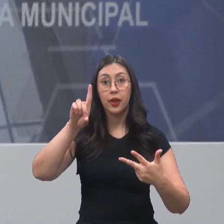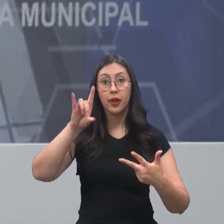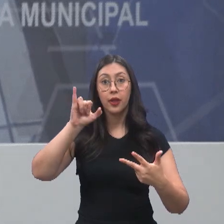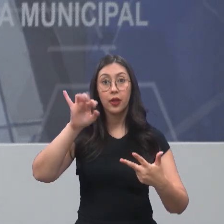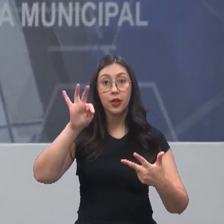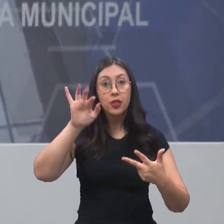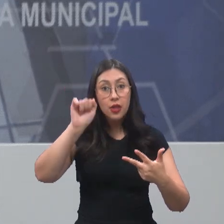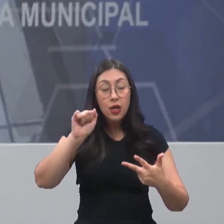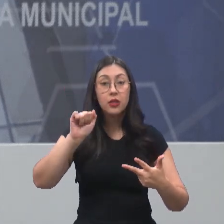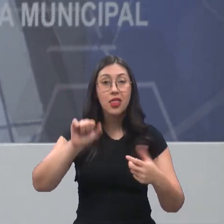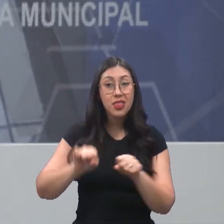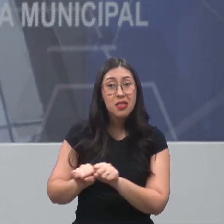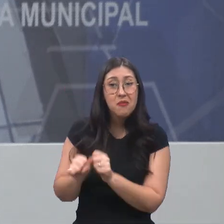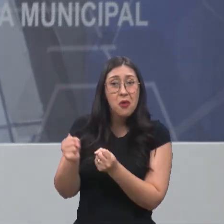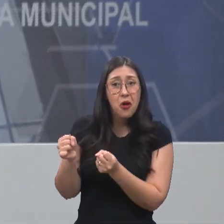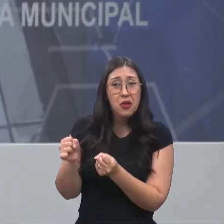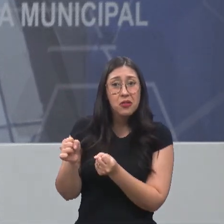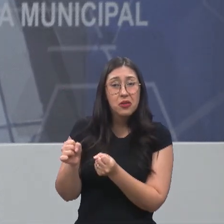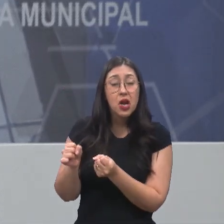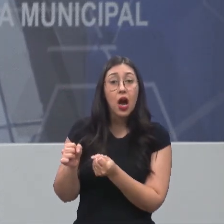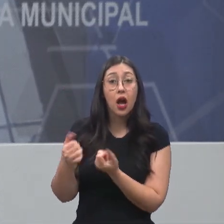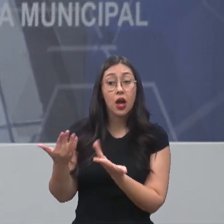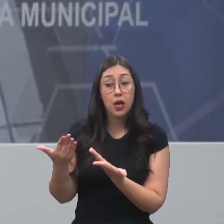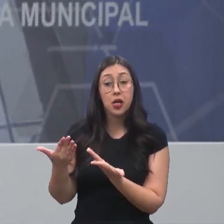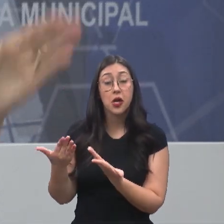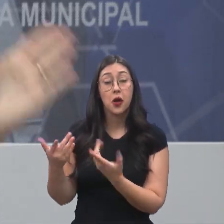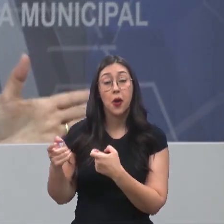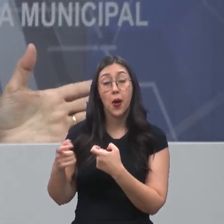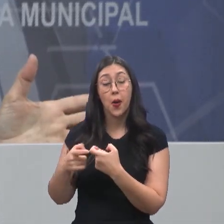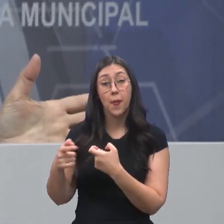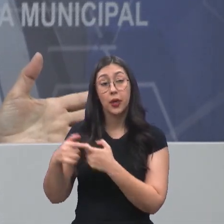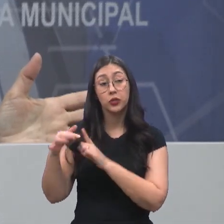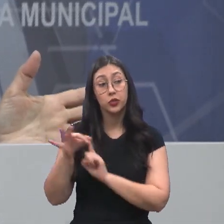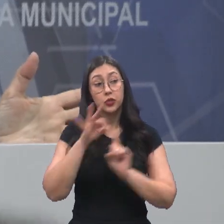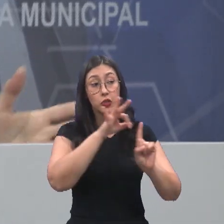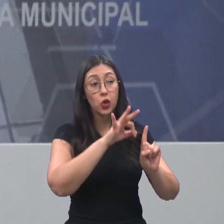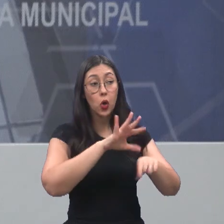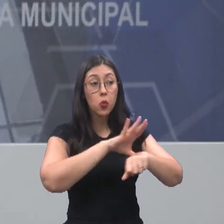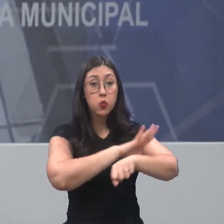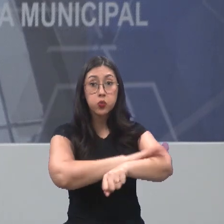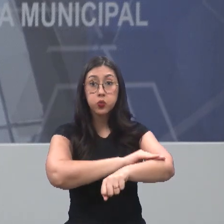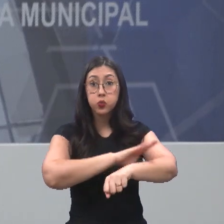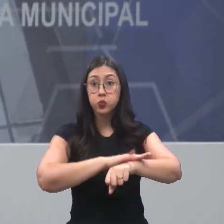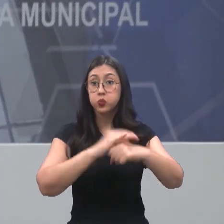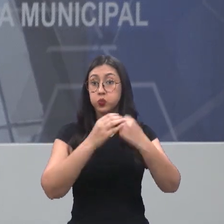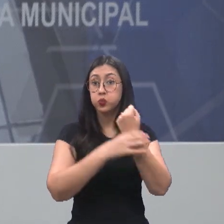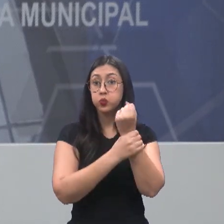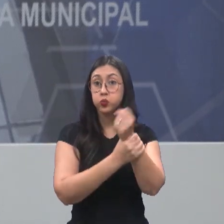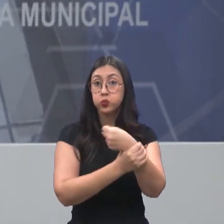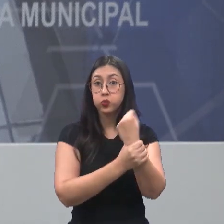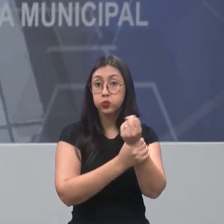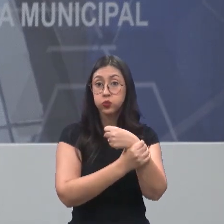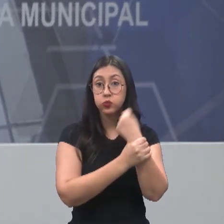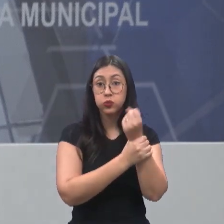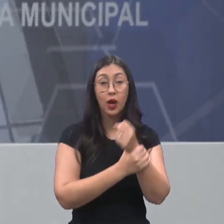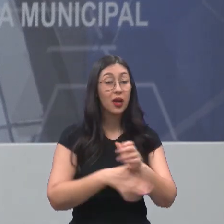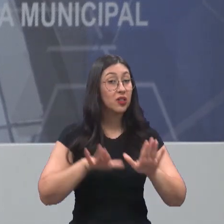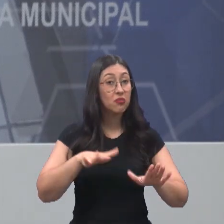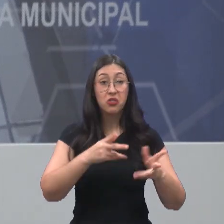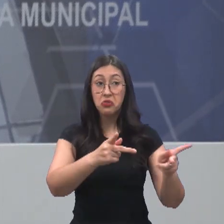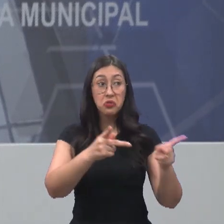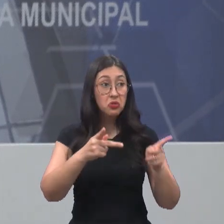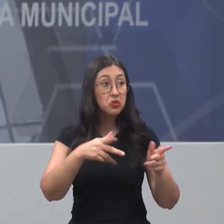O médico indicou para fazer fisioterapia desde o ano passado. E está parado. Não é chamada, ela não